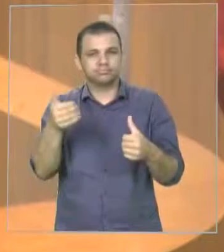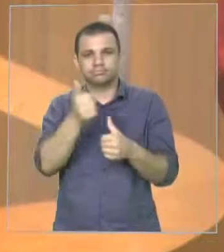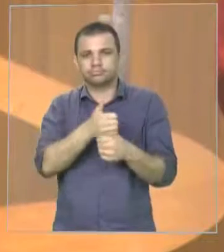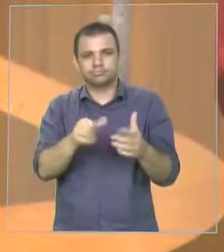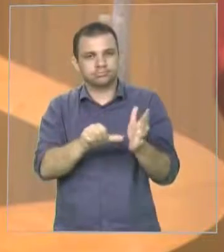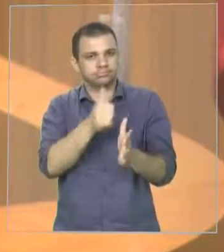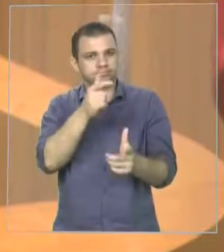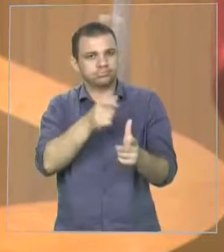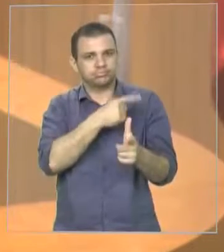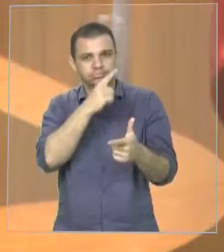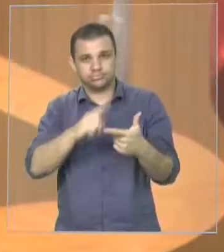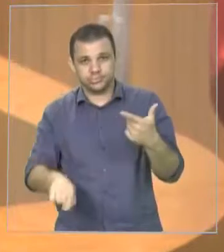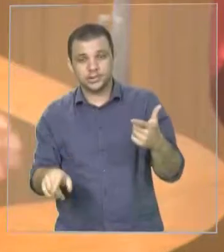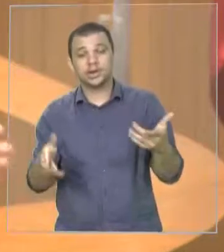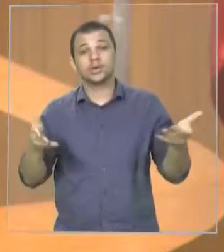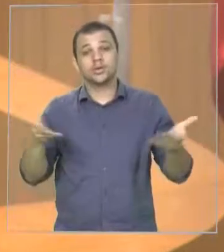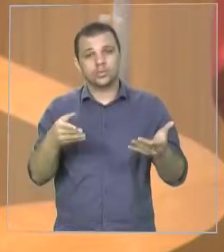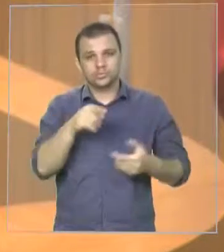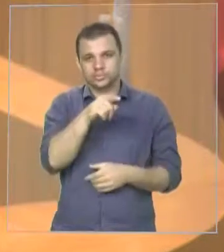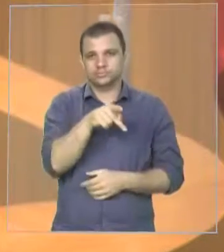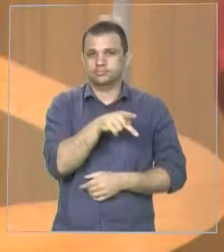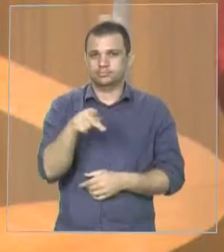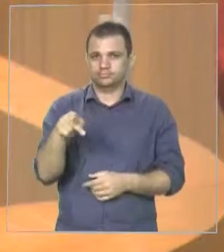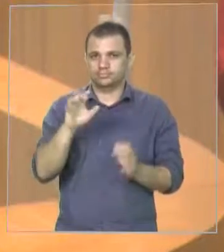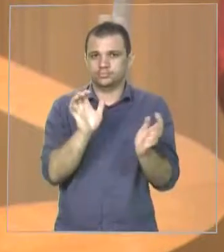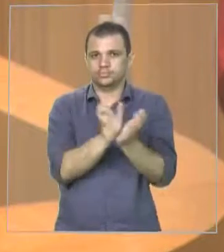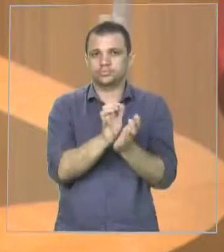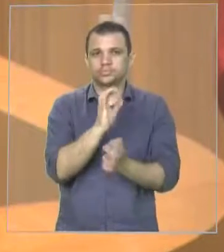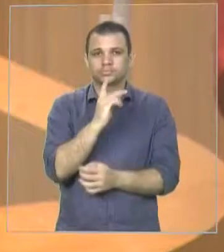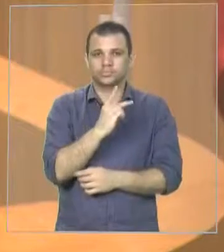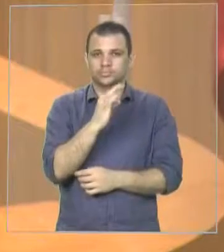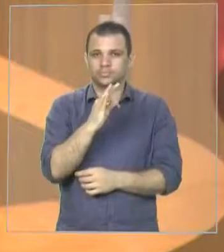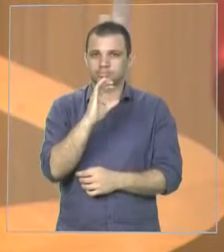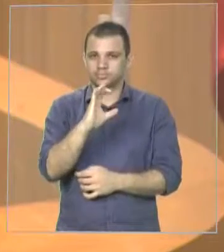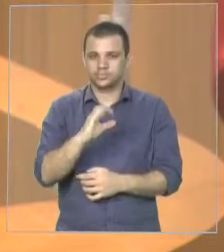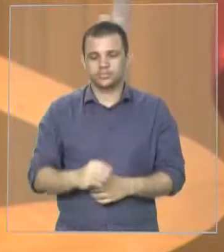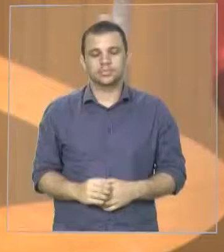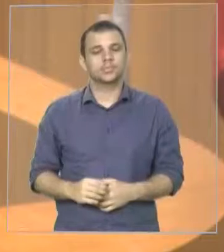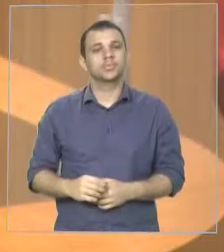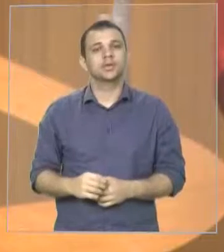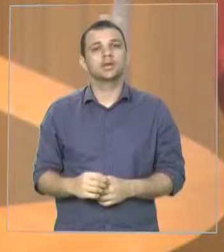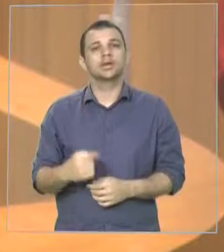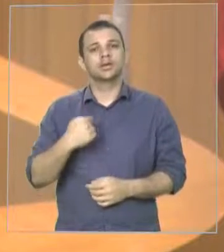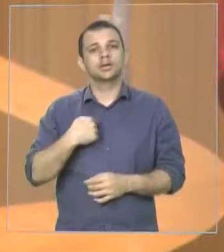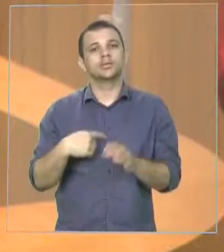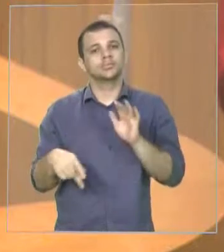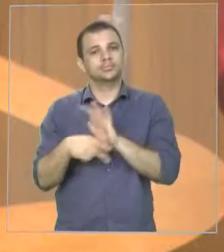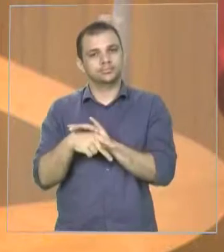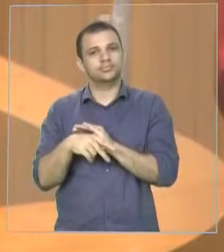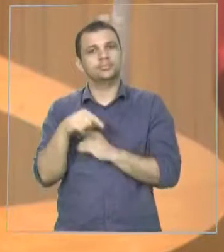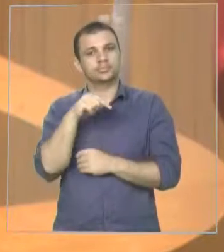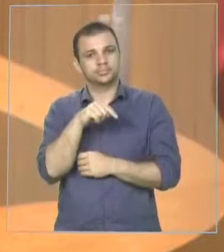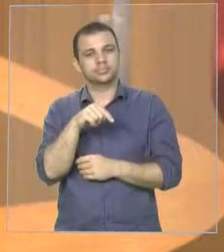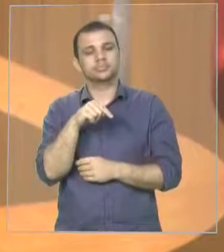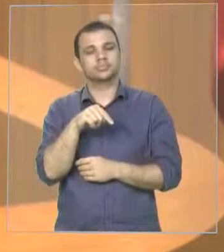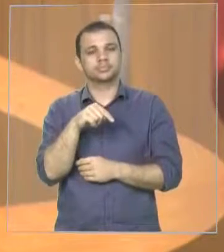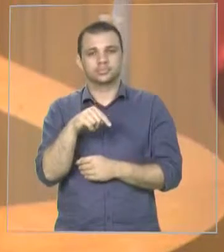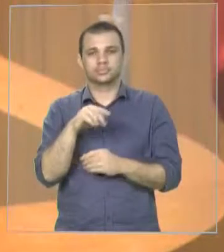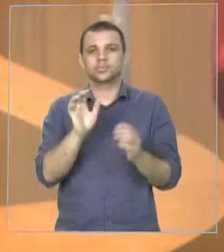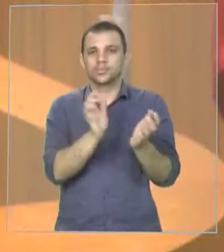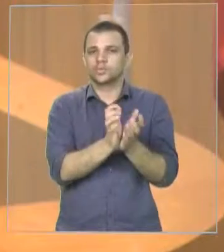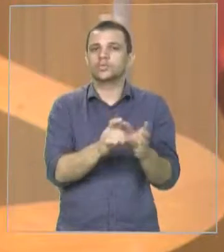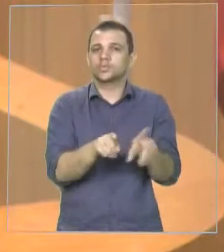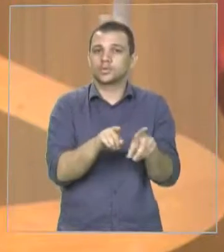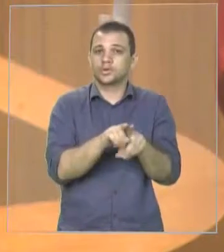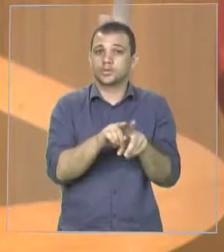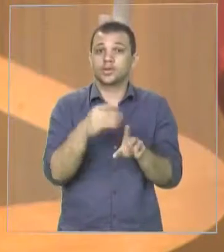deputado em exercício deste partido, no qual fiquei suplente nas eleições de 2018, e vamos estar presente nesse grande encontro.